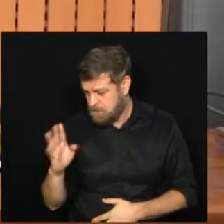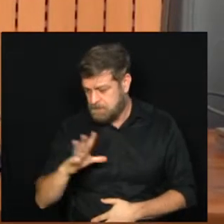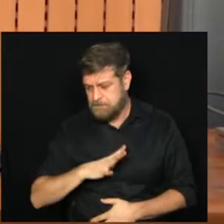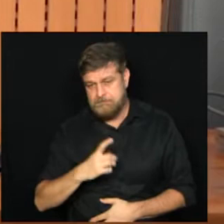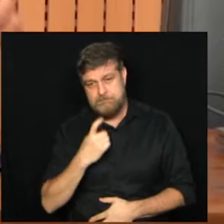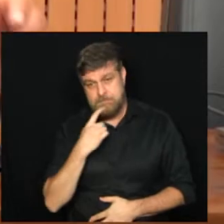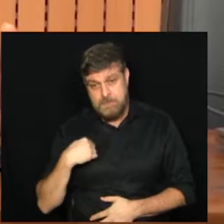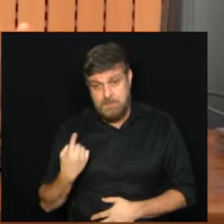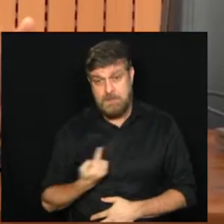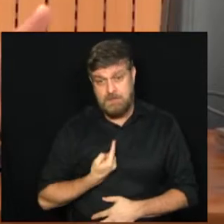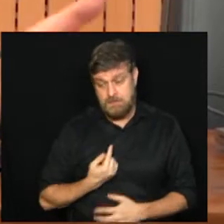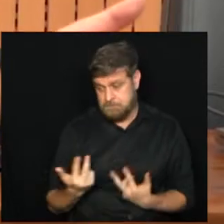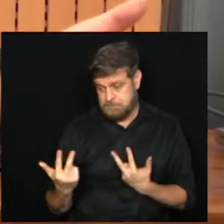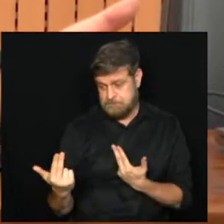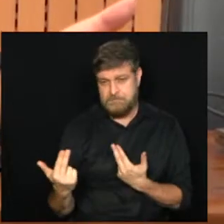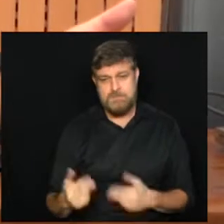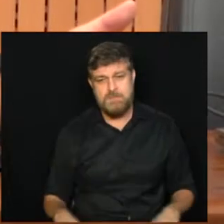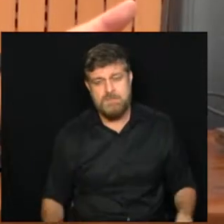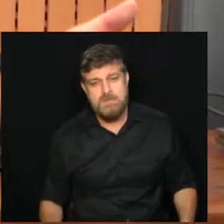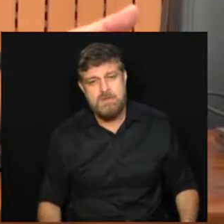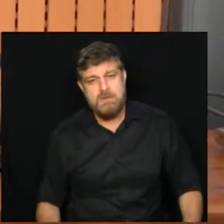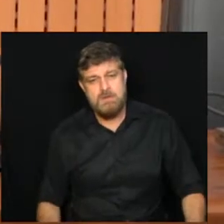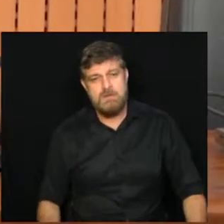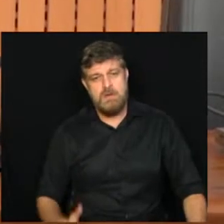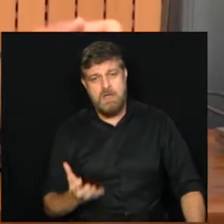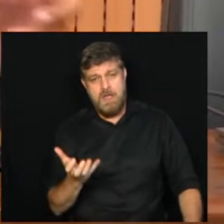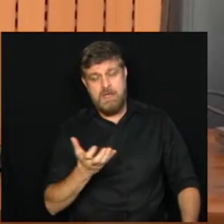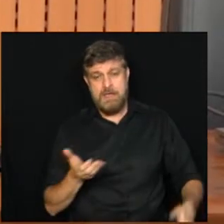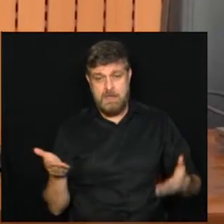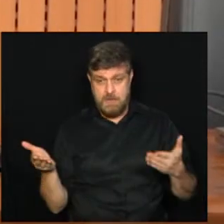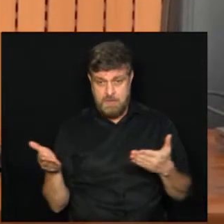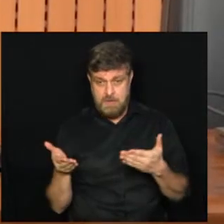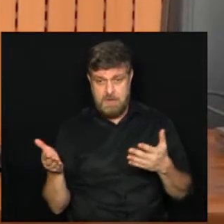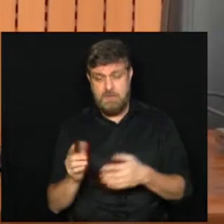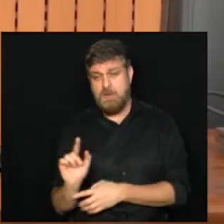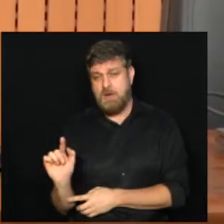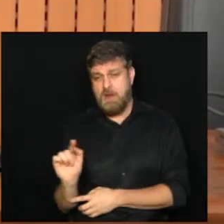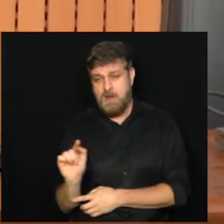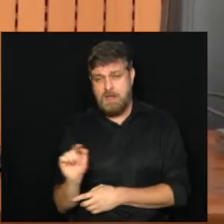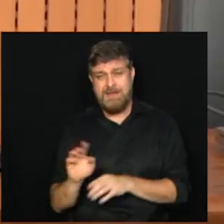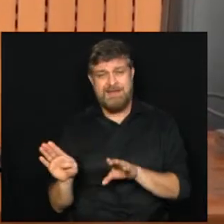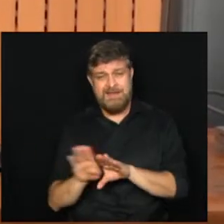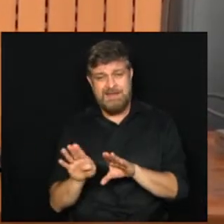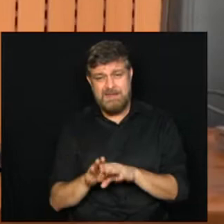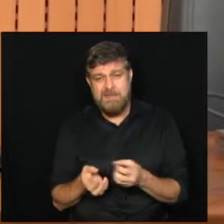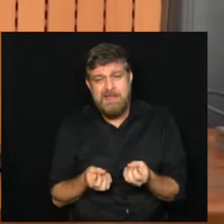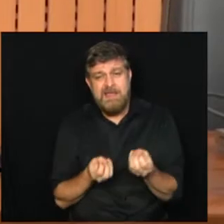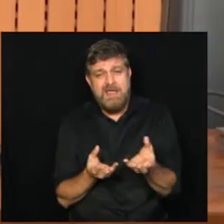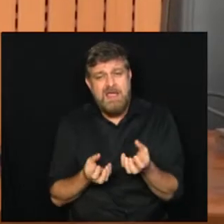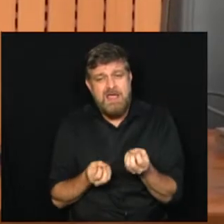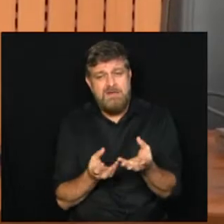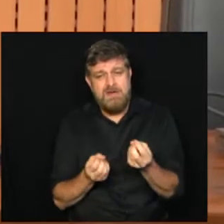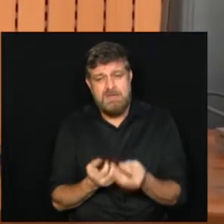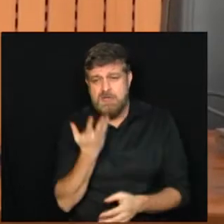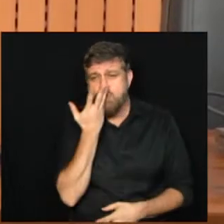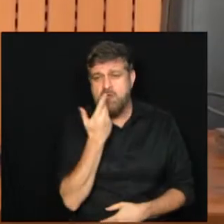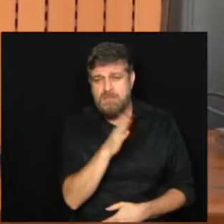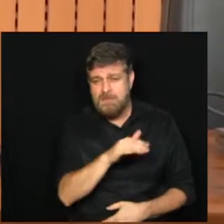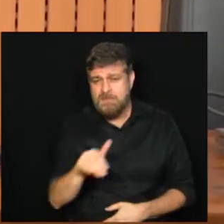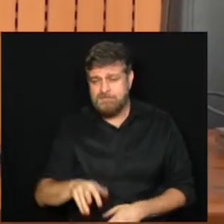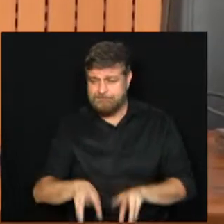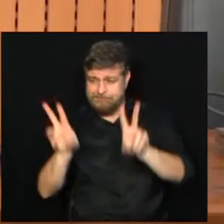gente também aqui. Quero, então, passar a palavra para também nos trazer informações sobre a primeira infância,